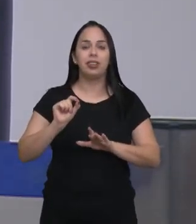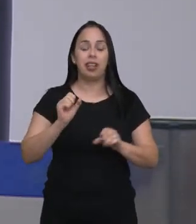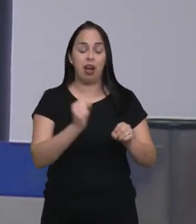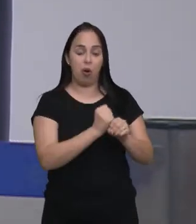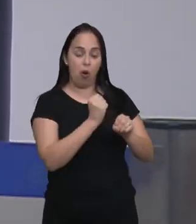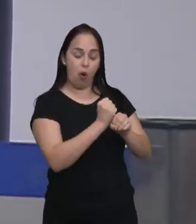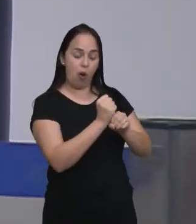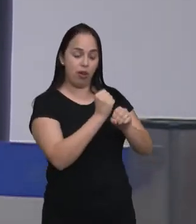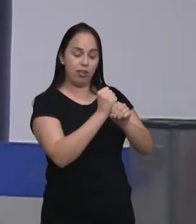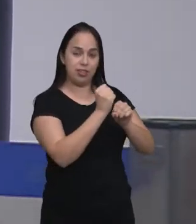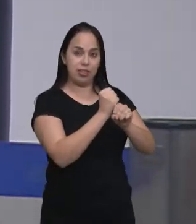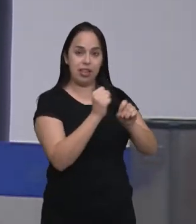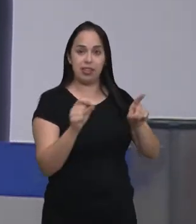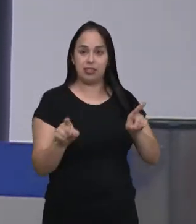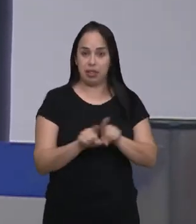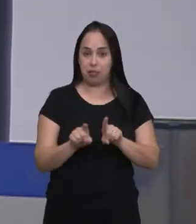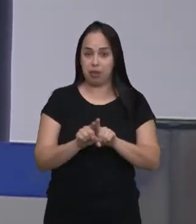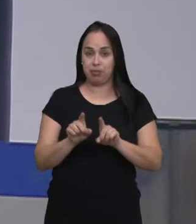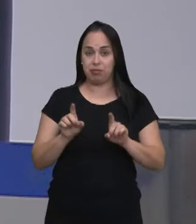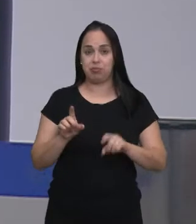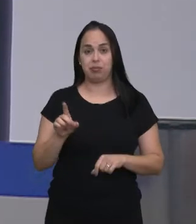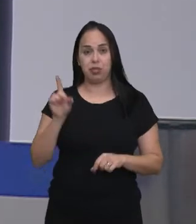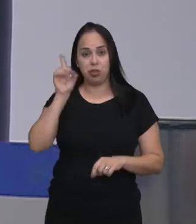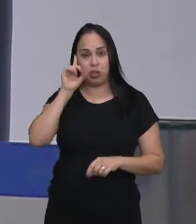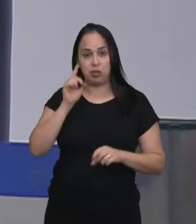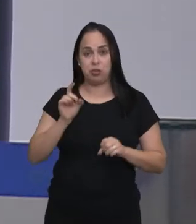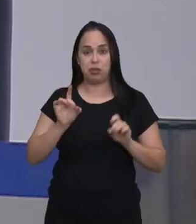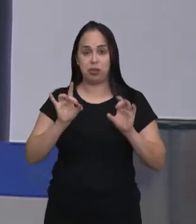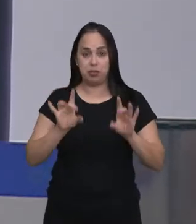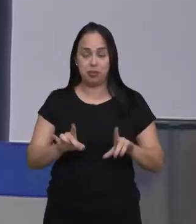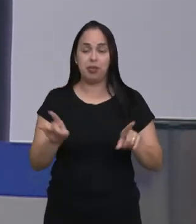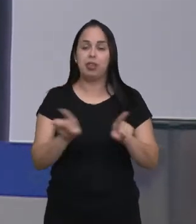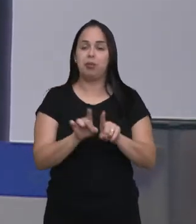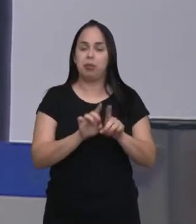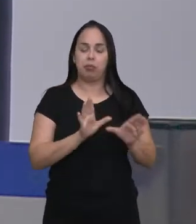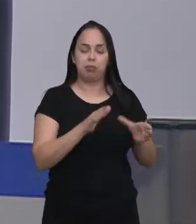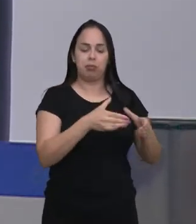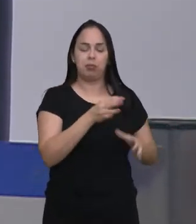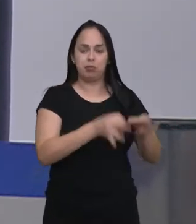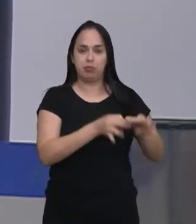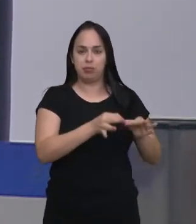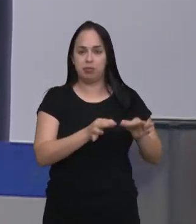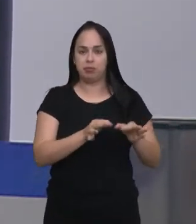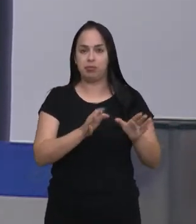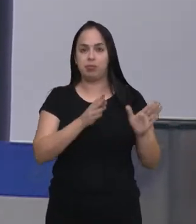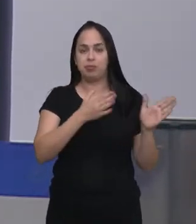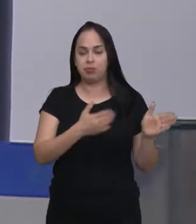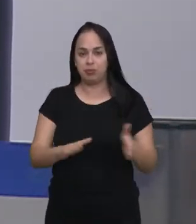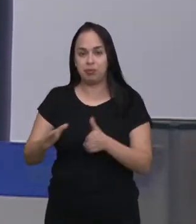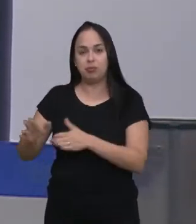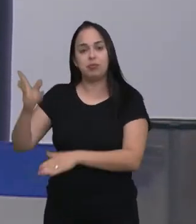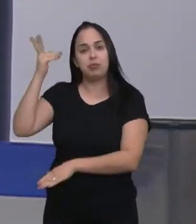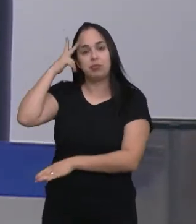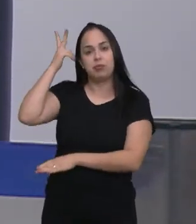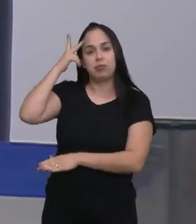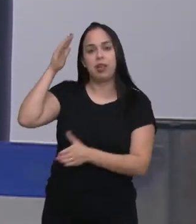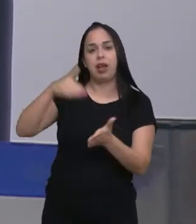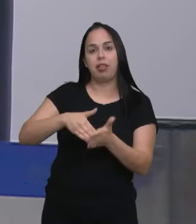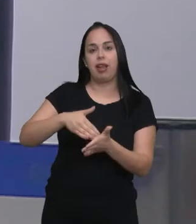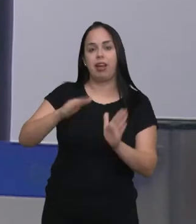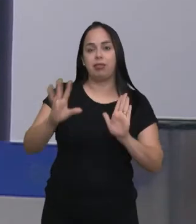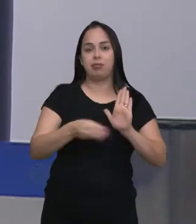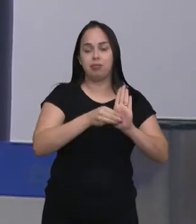Civil e da outras providências. Comissões de Justiça e Economia, rito ordinário, término do prazo